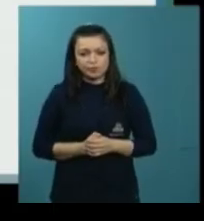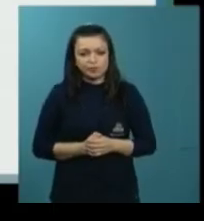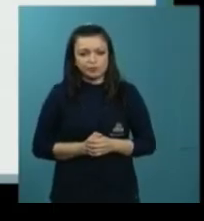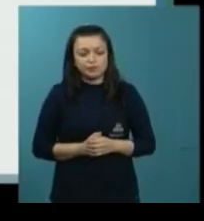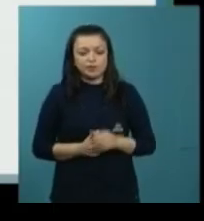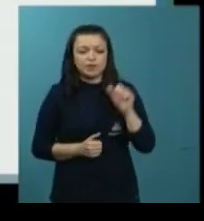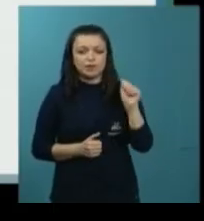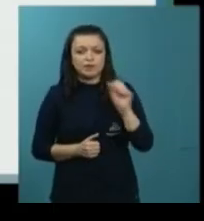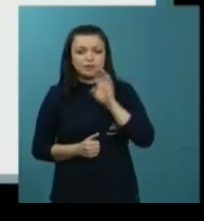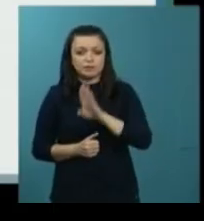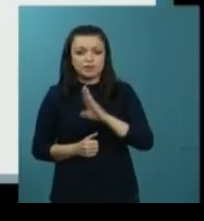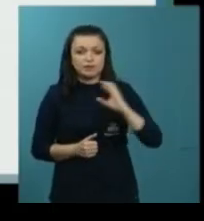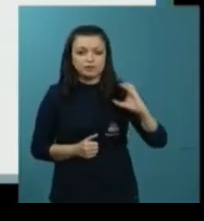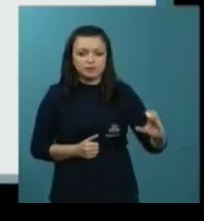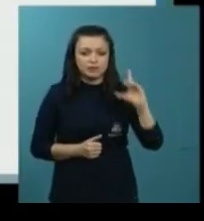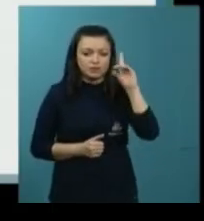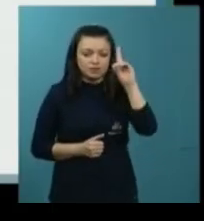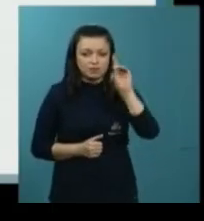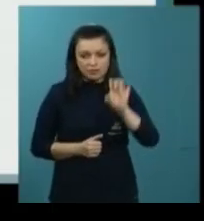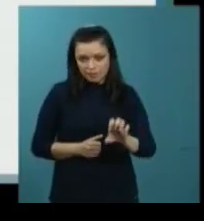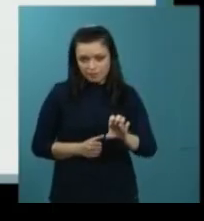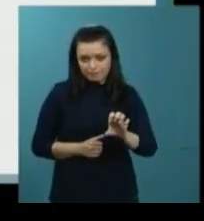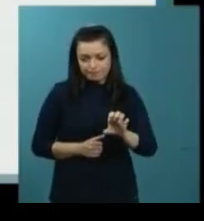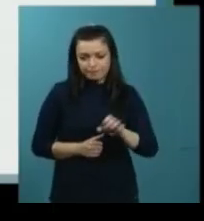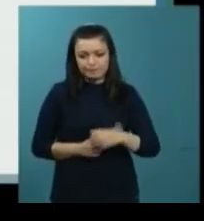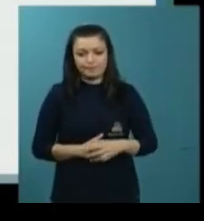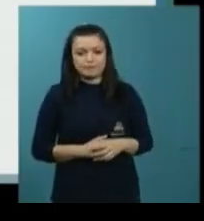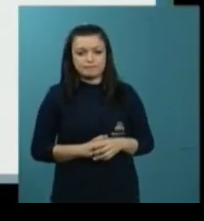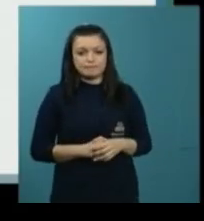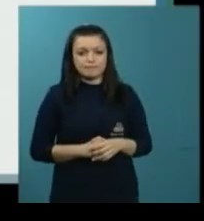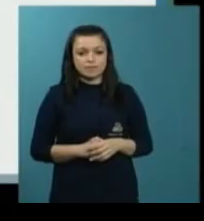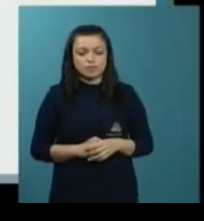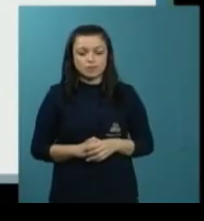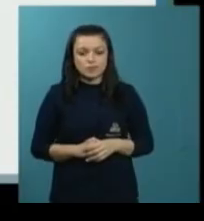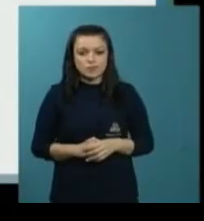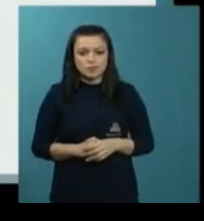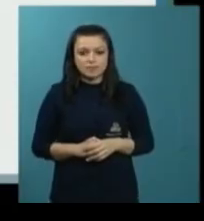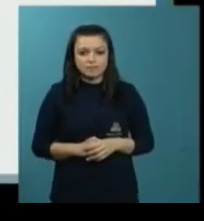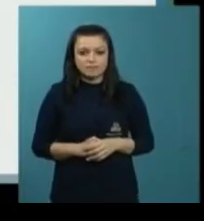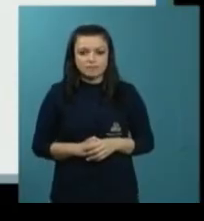exemplo, A, B, C, D, E.